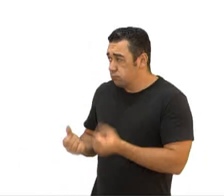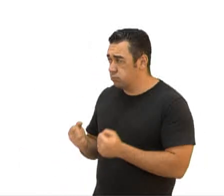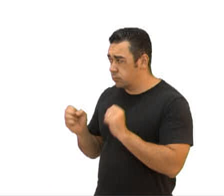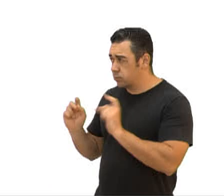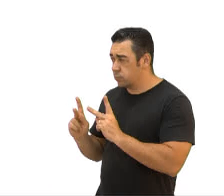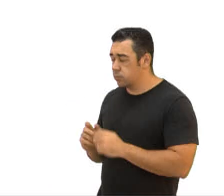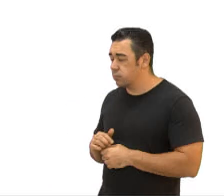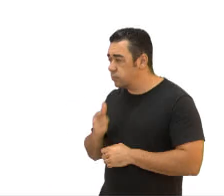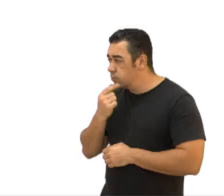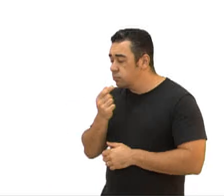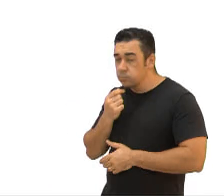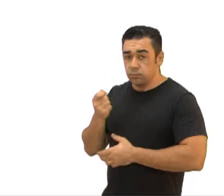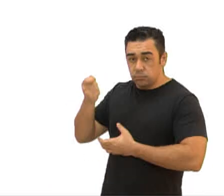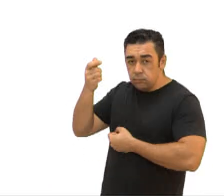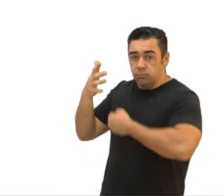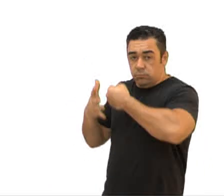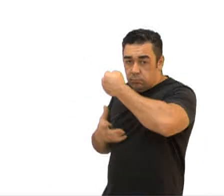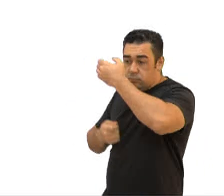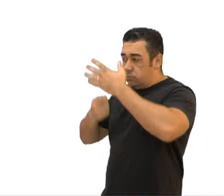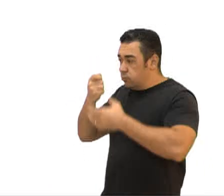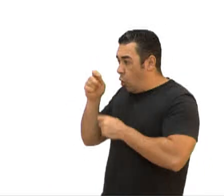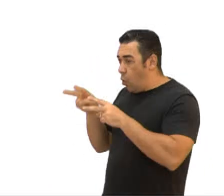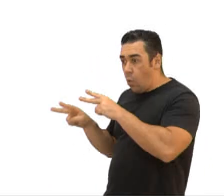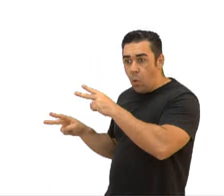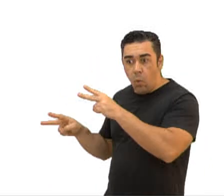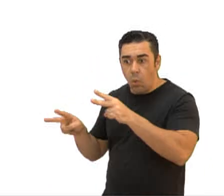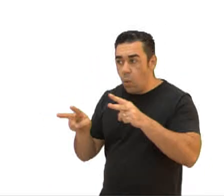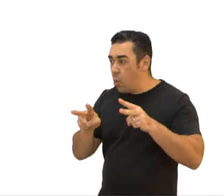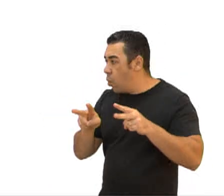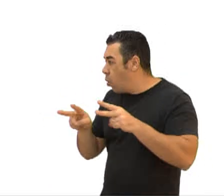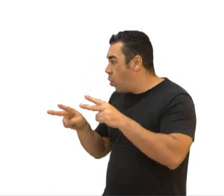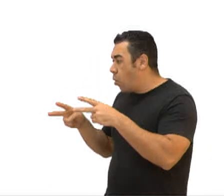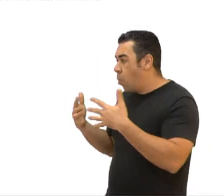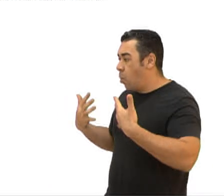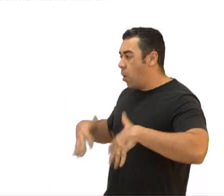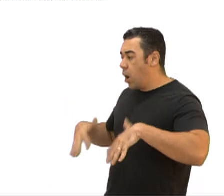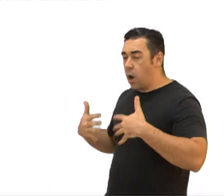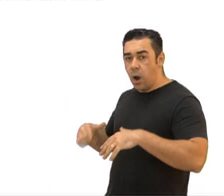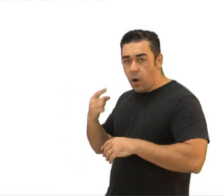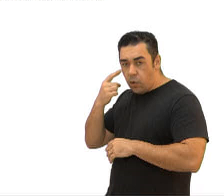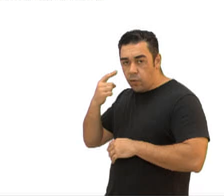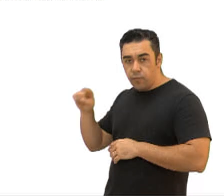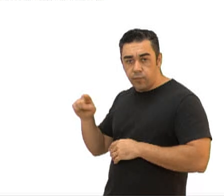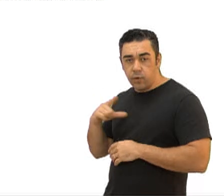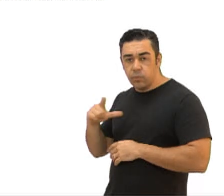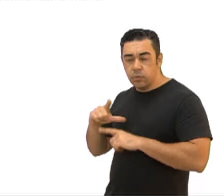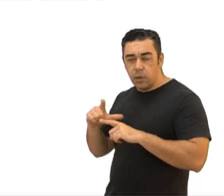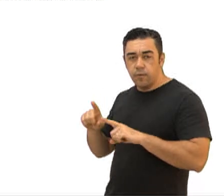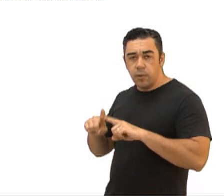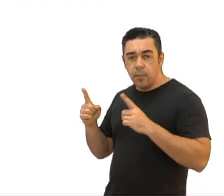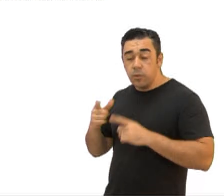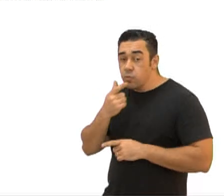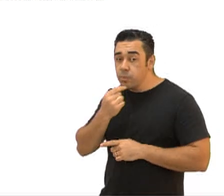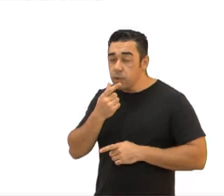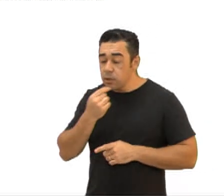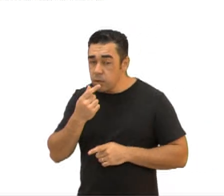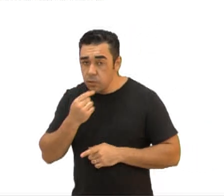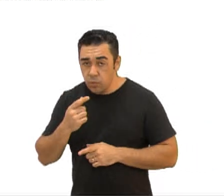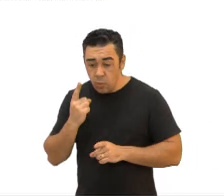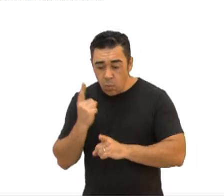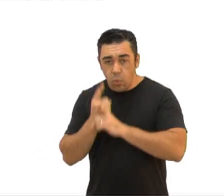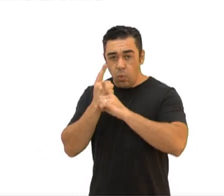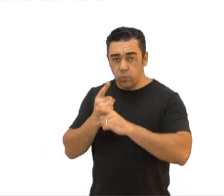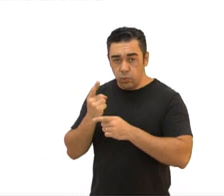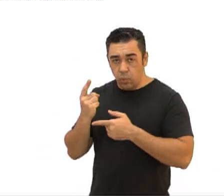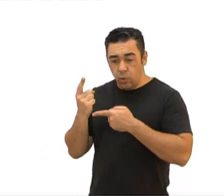Achou a lâmpada do mercador e voltou, mas o mercador já havia retirado a corda. Primeiro dê-me a lâmpada,